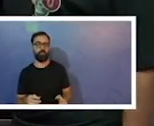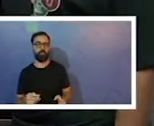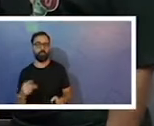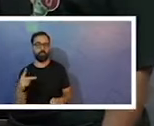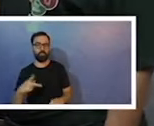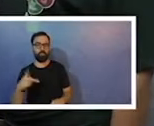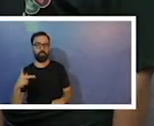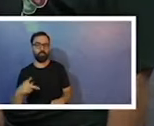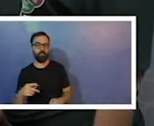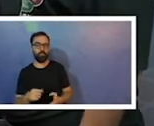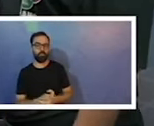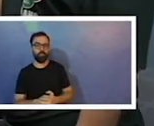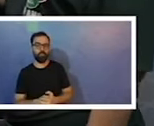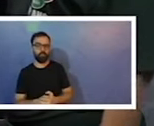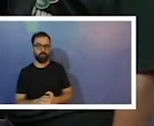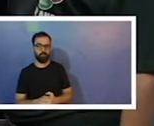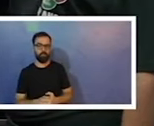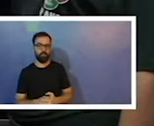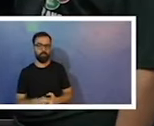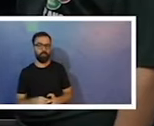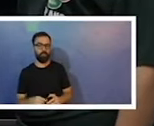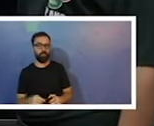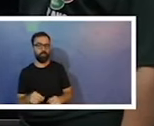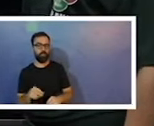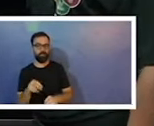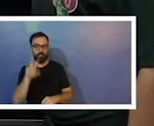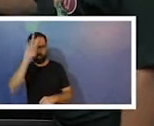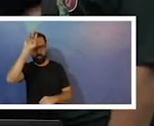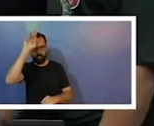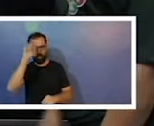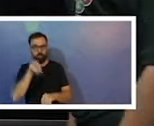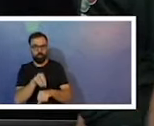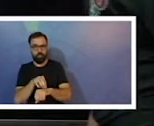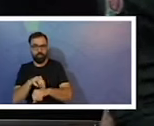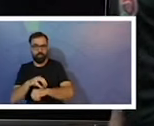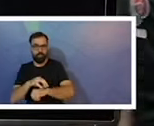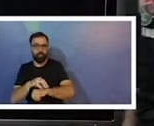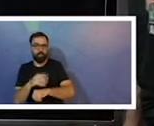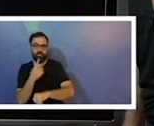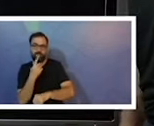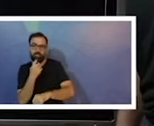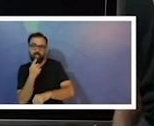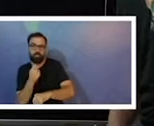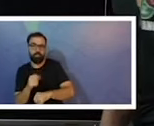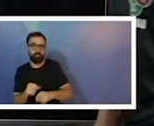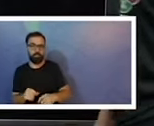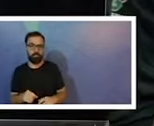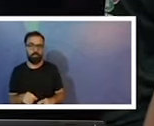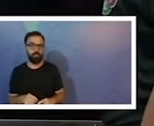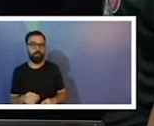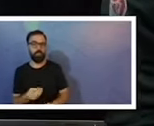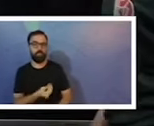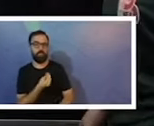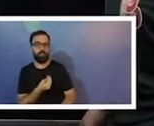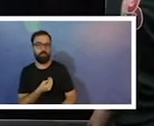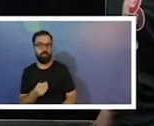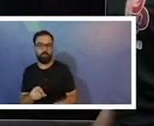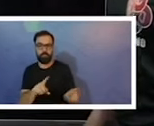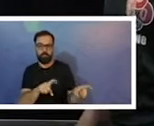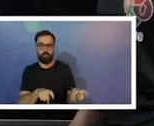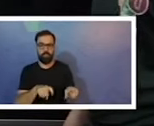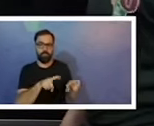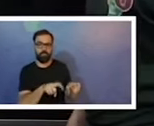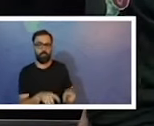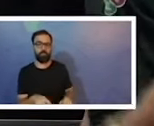Exercício 2. As joaninhas, como a que você vê na imagem a seguir, são insetos que vivem em jardins, hortas,